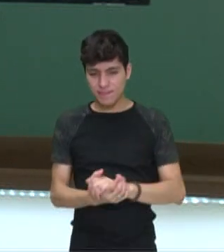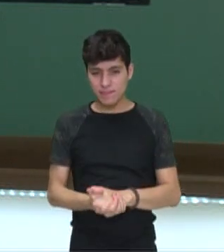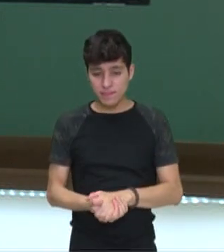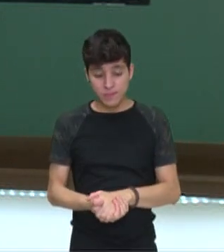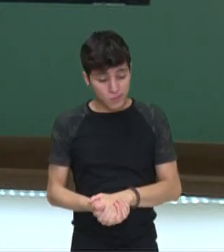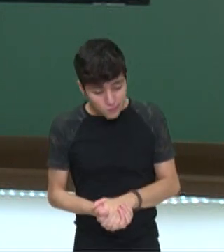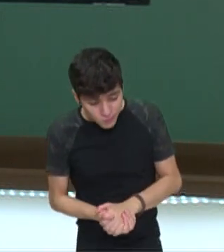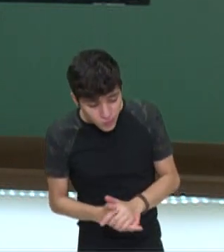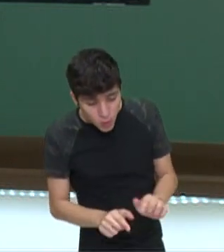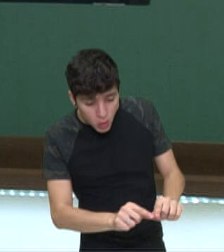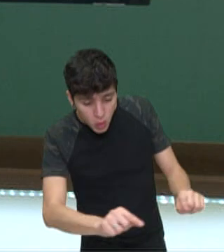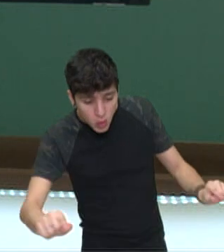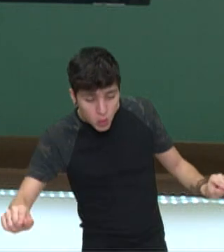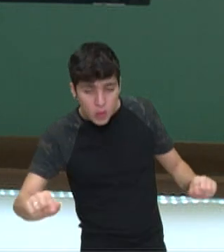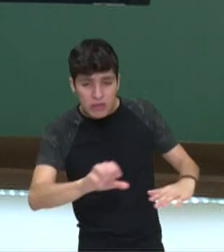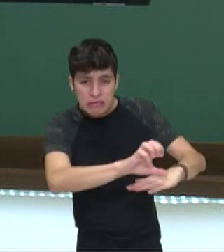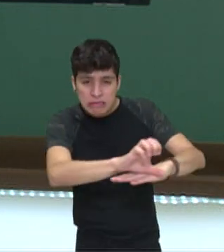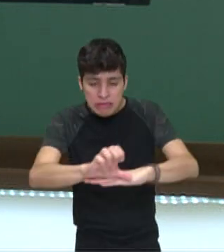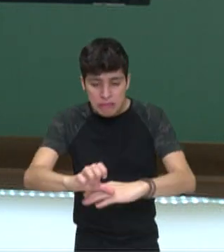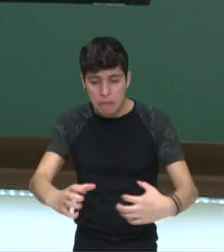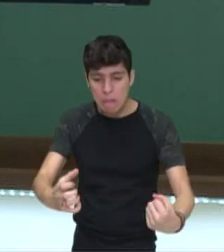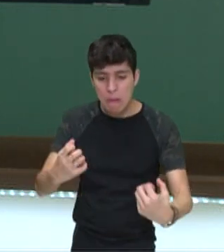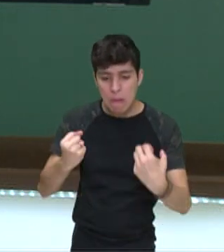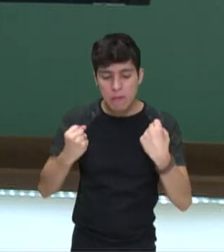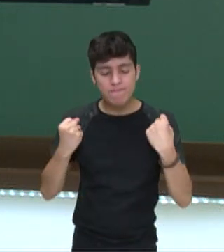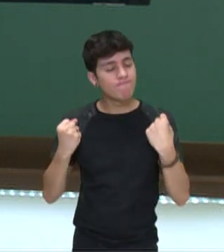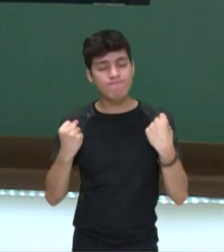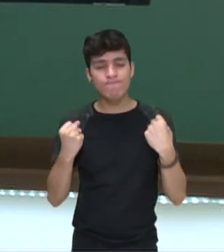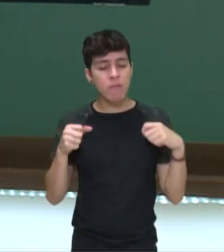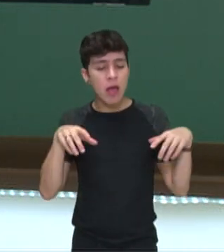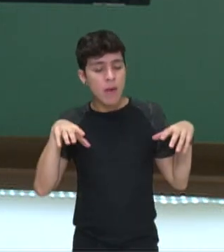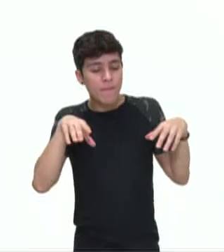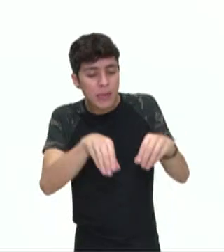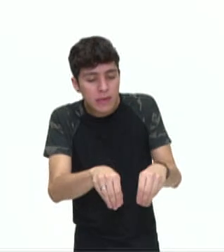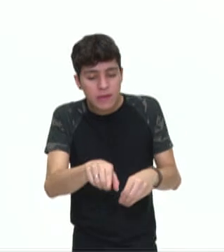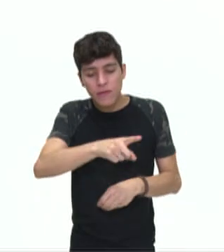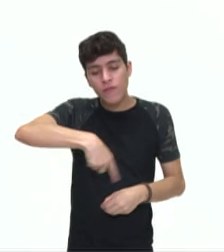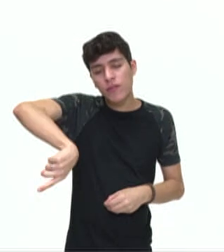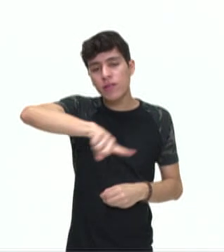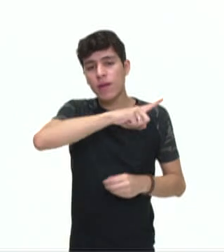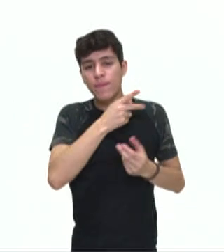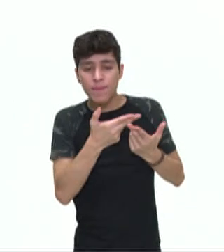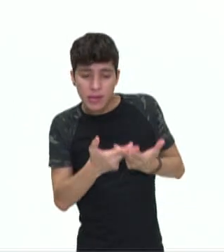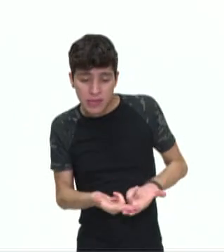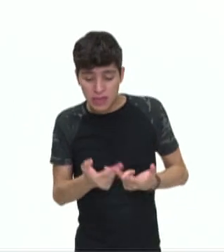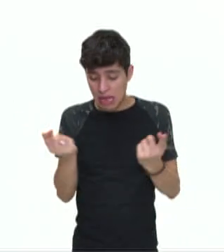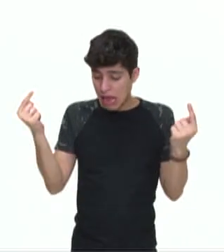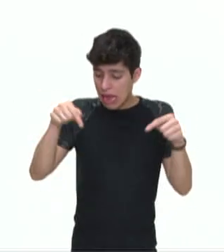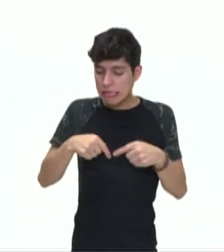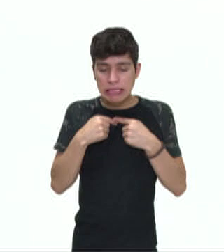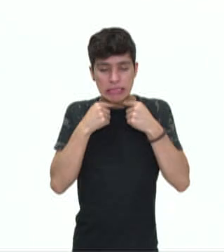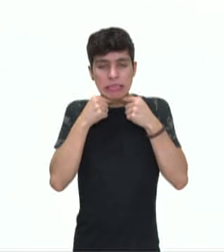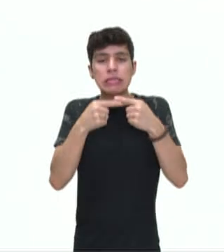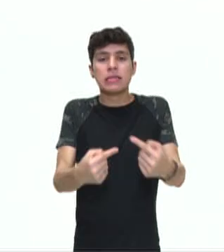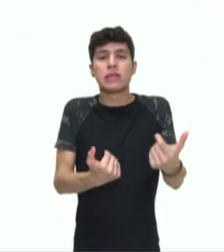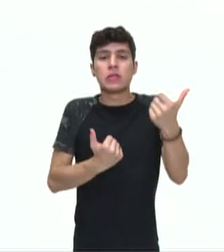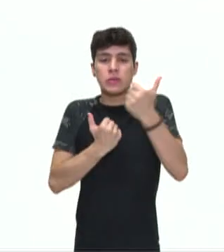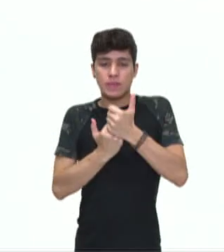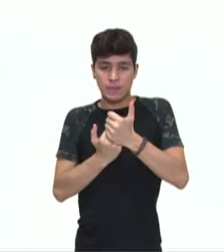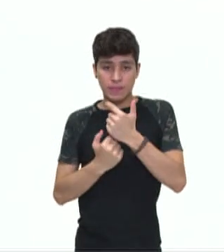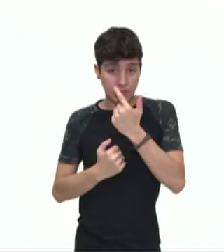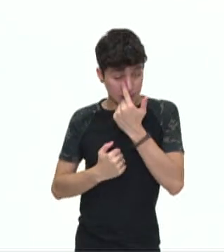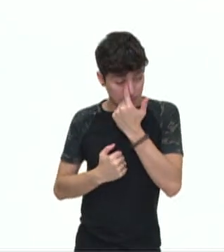e os demais estados tentando chegar e eles falam para todo mundo tem um paciência mas aqui não sobe mais ninguém